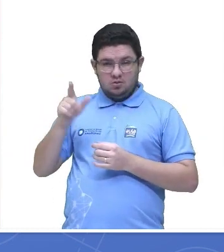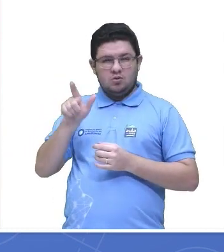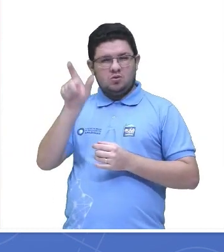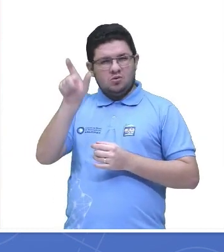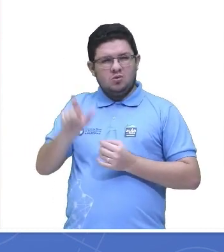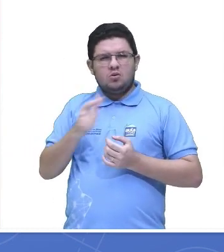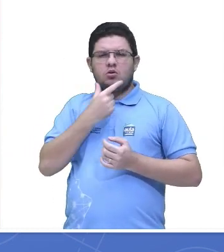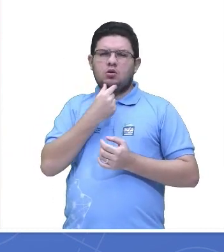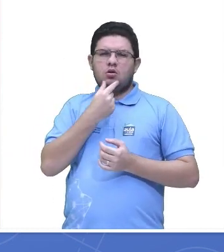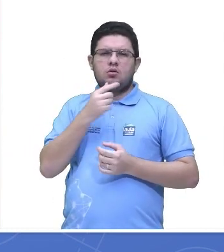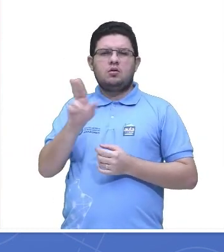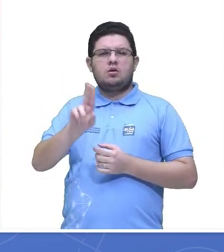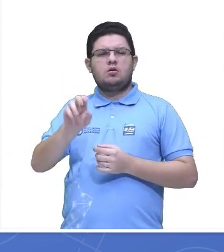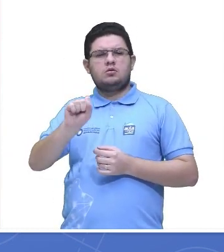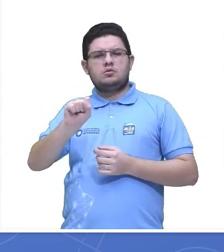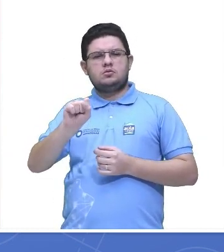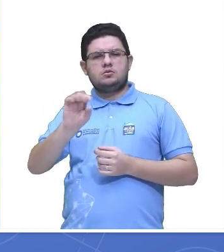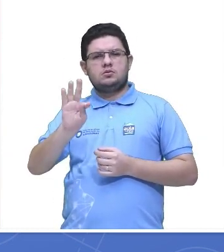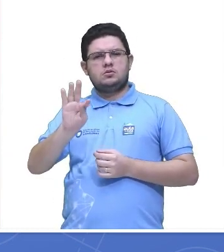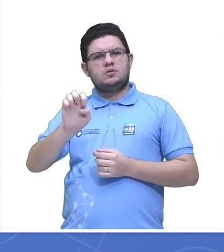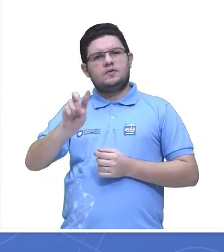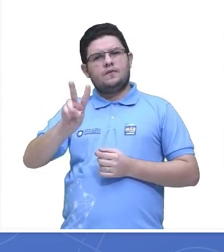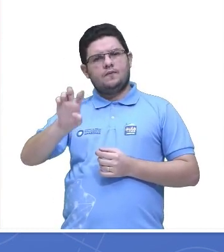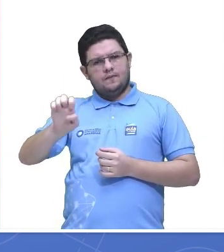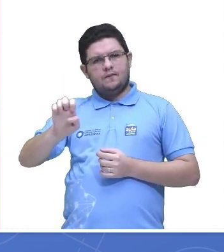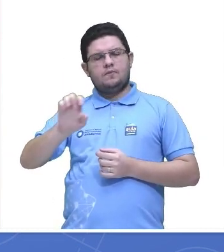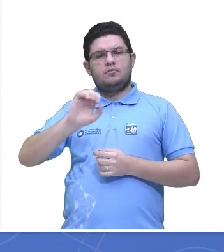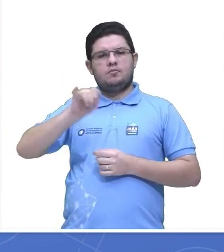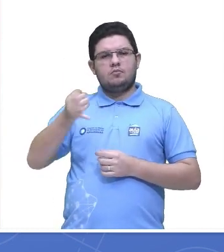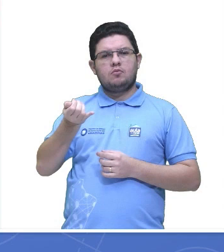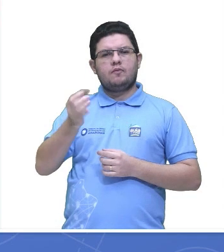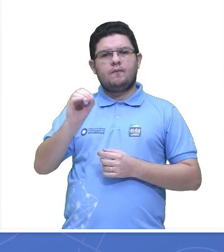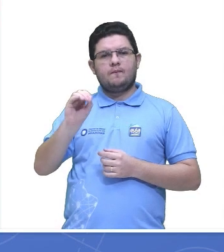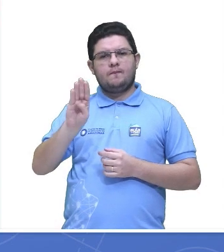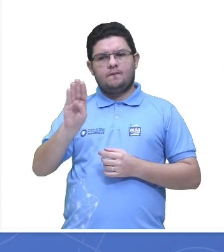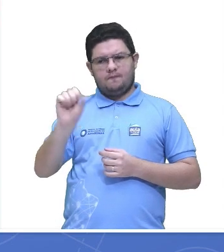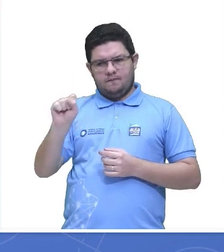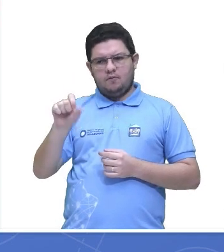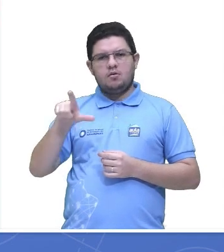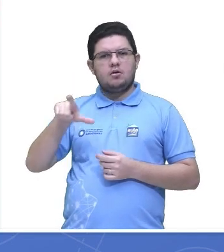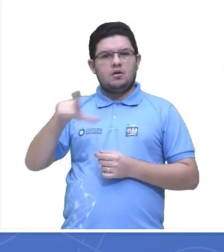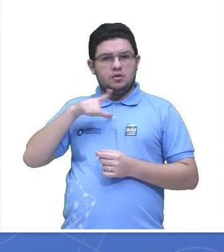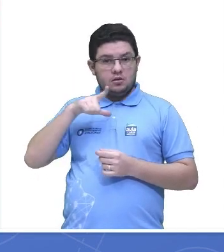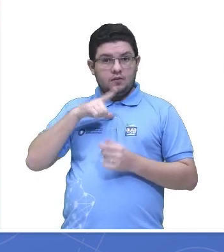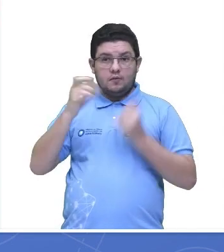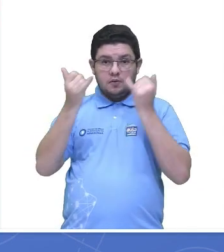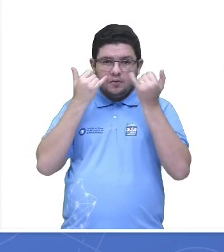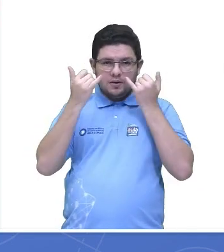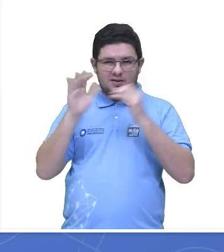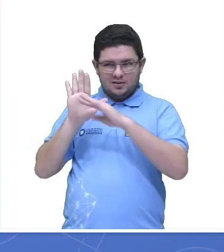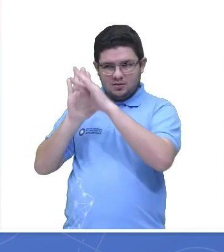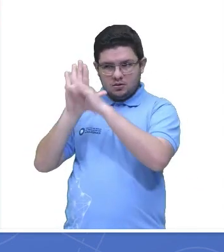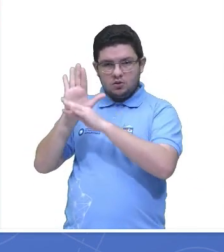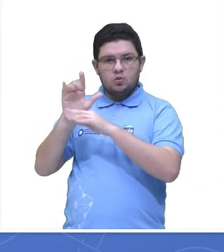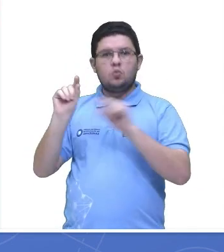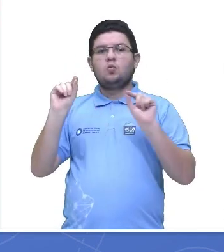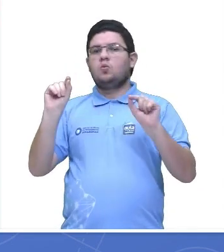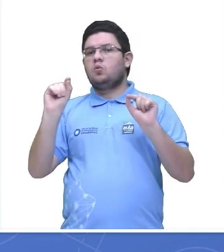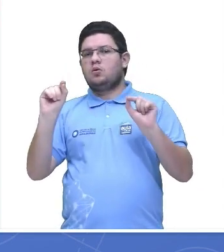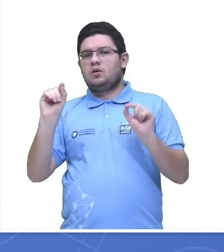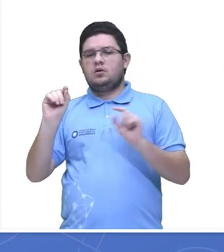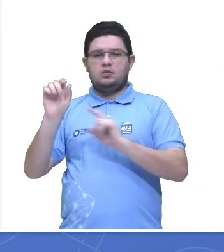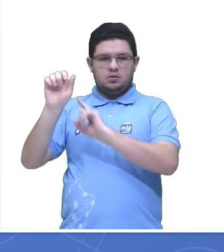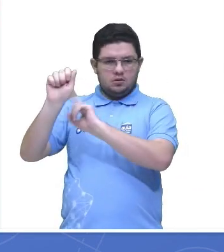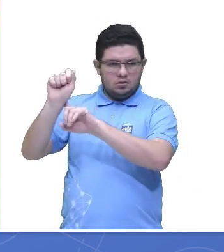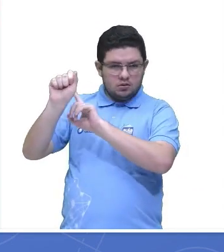as maiores conquistas da sua empresa. Lembrando que ele é um dos fundadores da Apple, né? Uma das gigantes aí